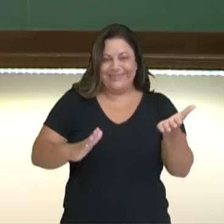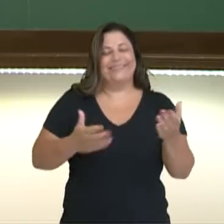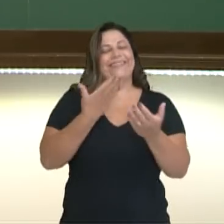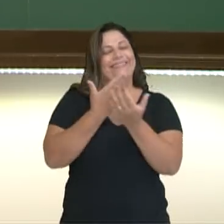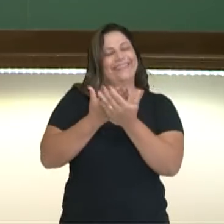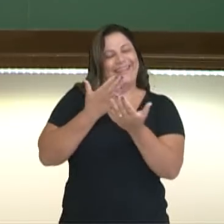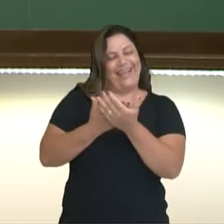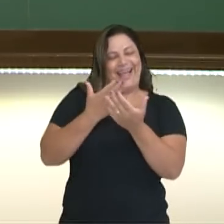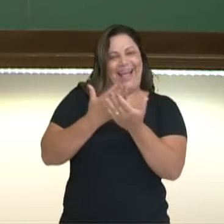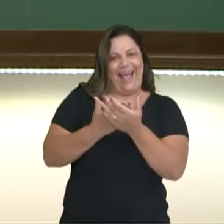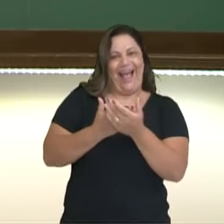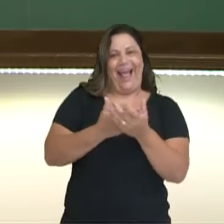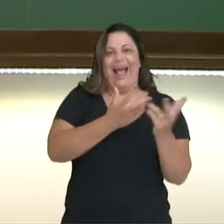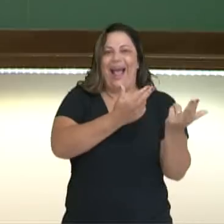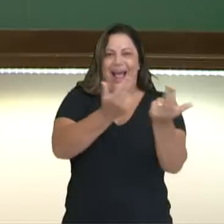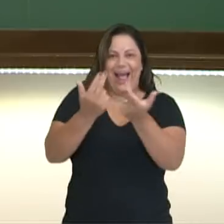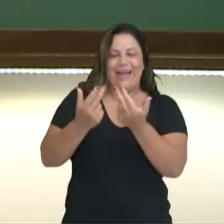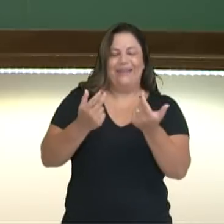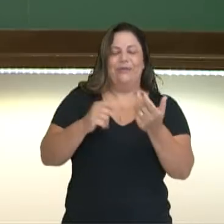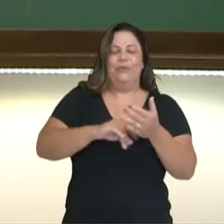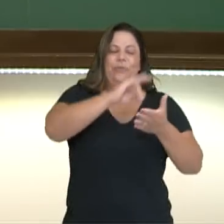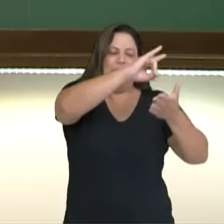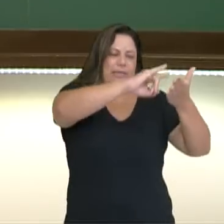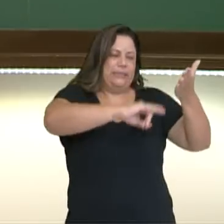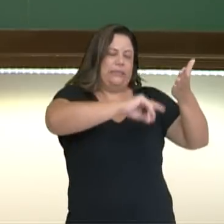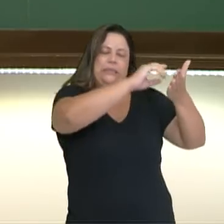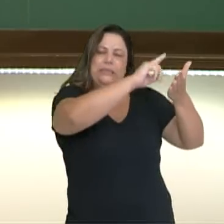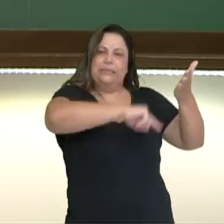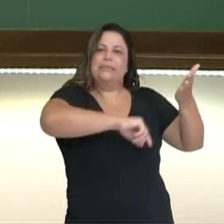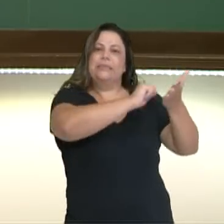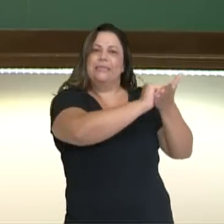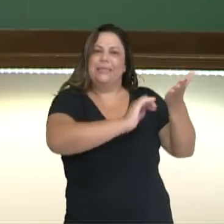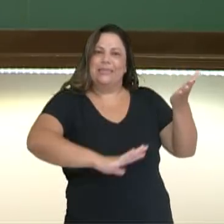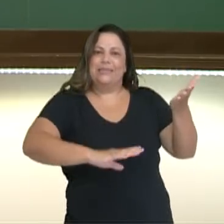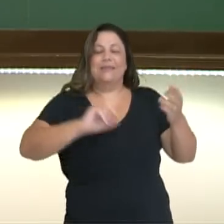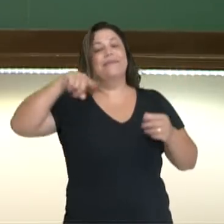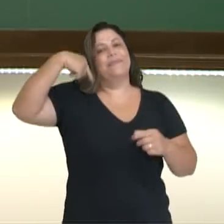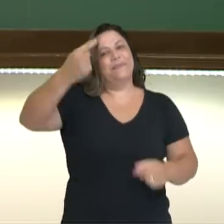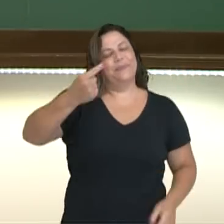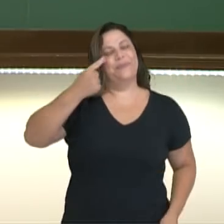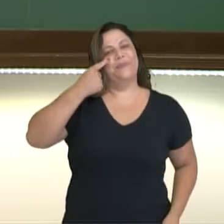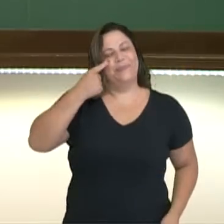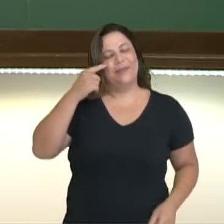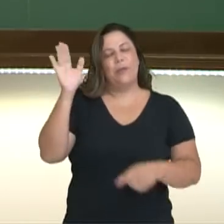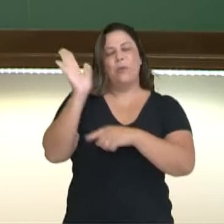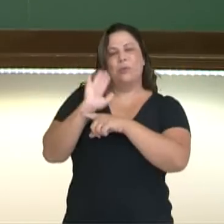na aula como nas listas de exercícios. E a gente se vê no próximo vídeo.